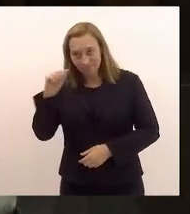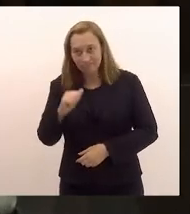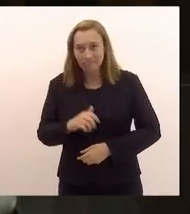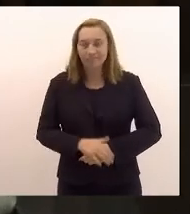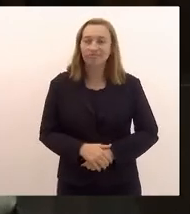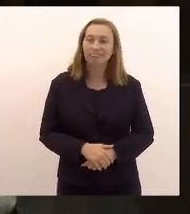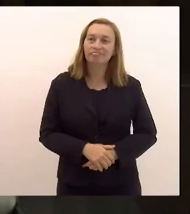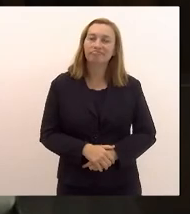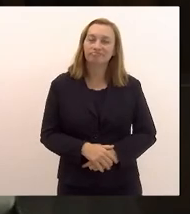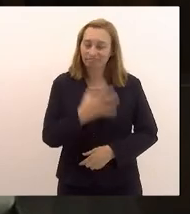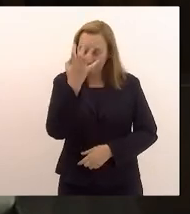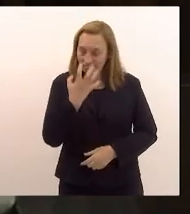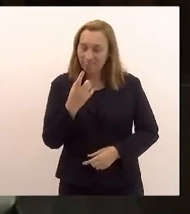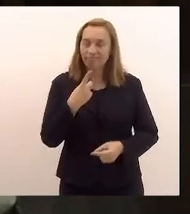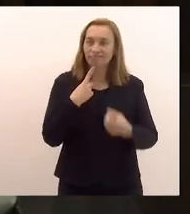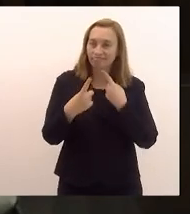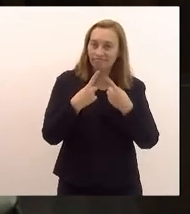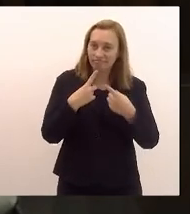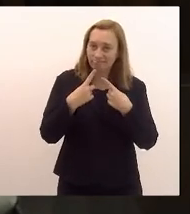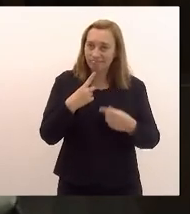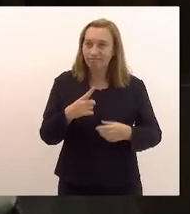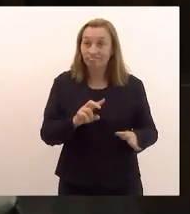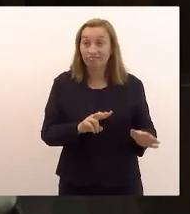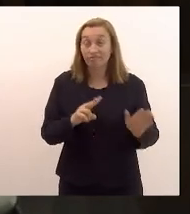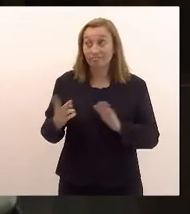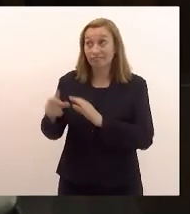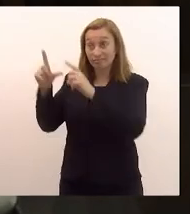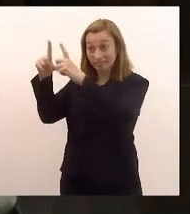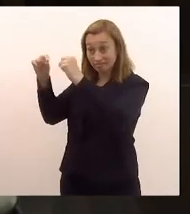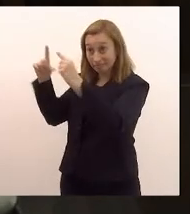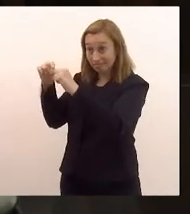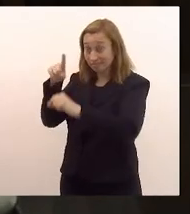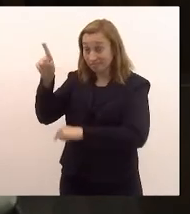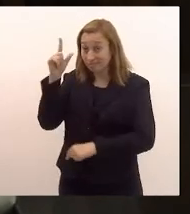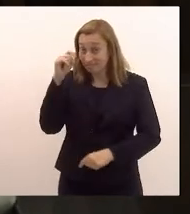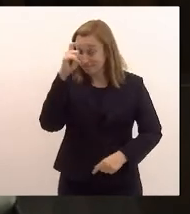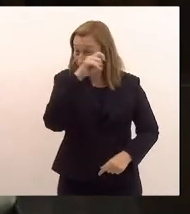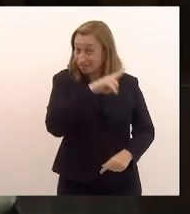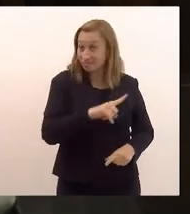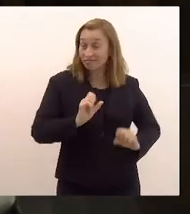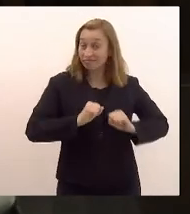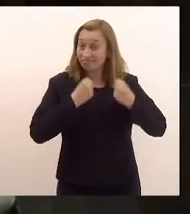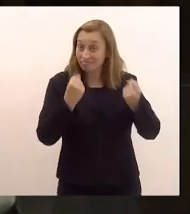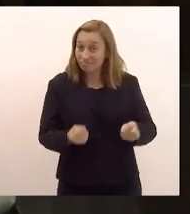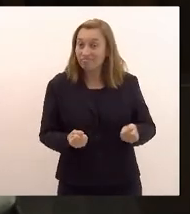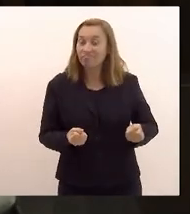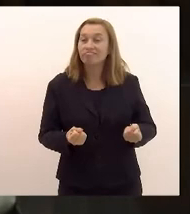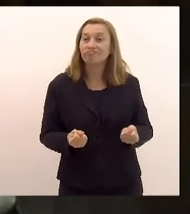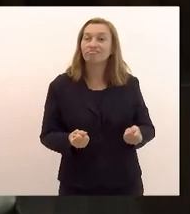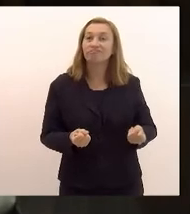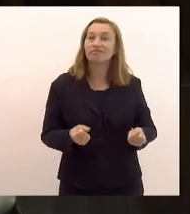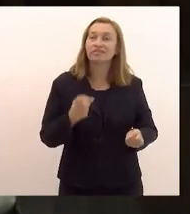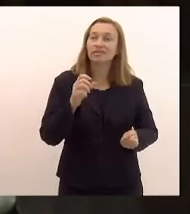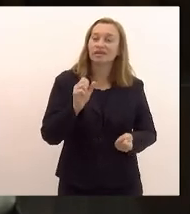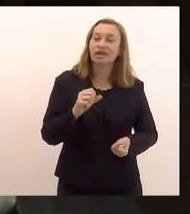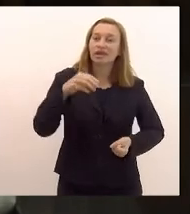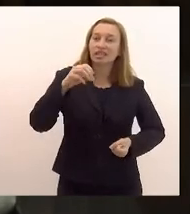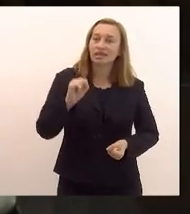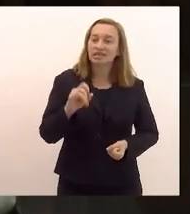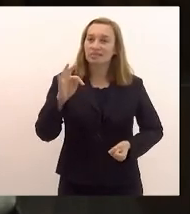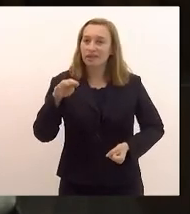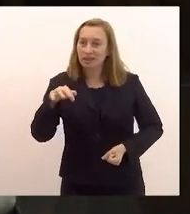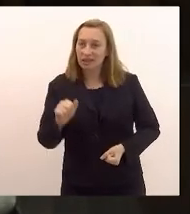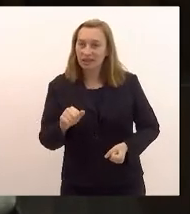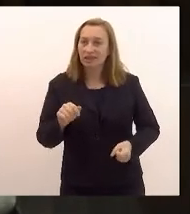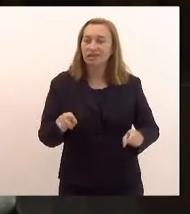muita serenidade muito diálogo passou a semana em Brasília numa luta duríssima na defesa da simetria e